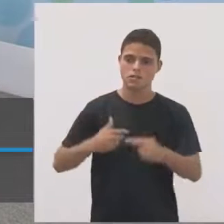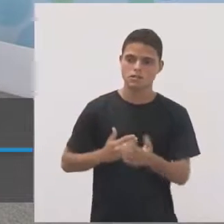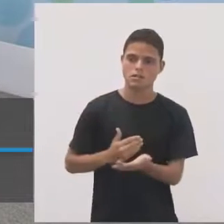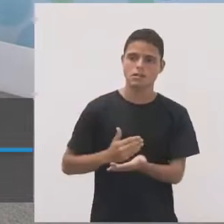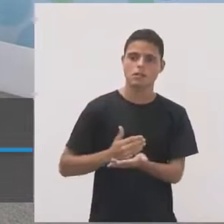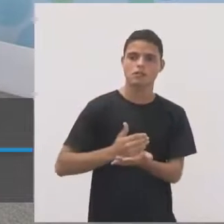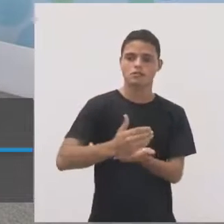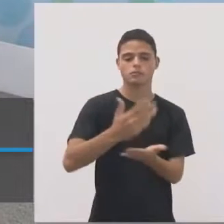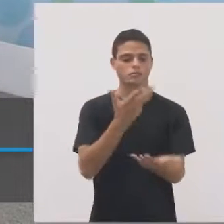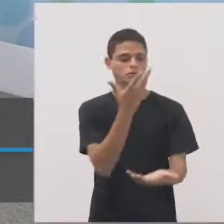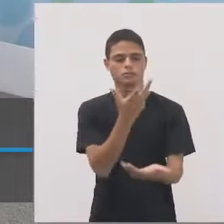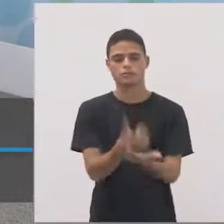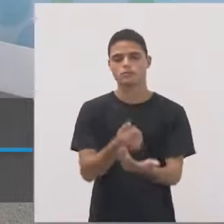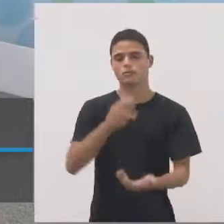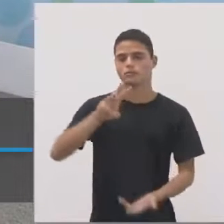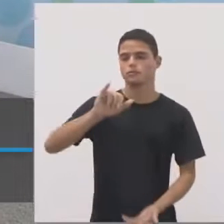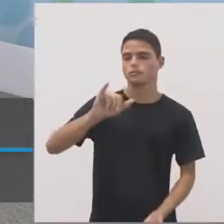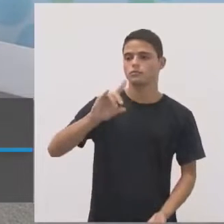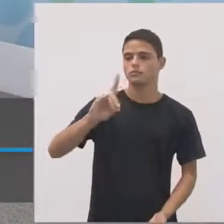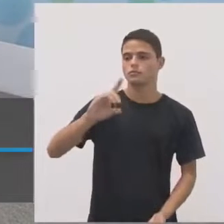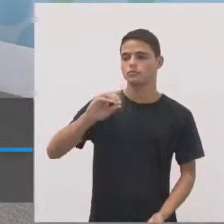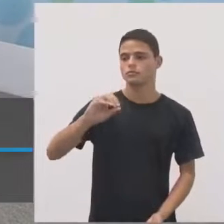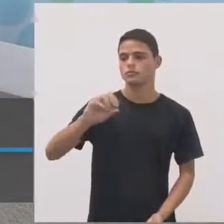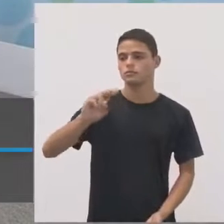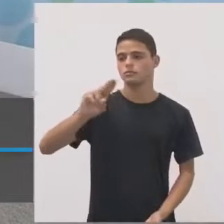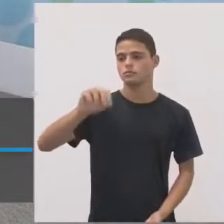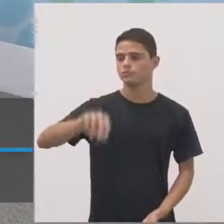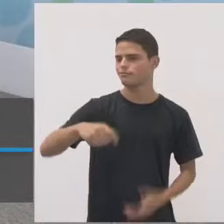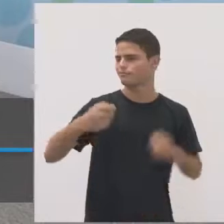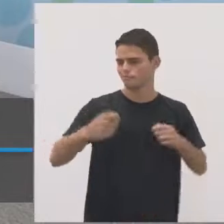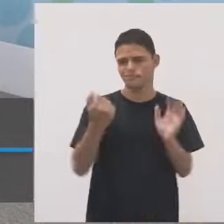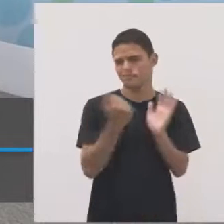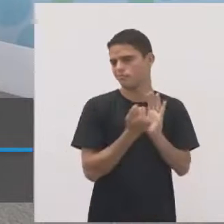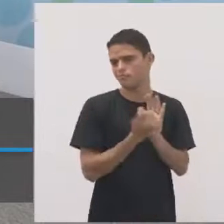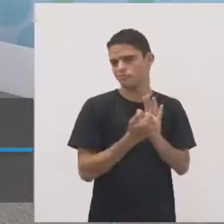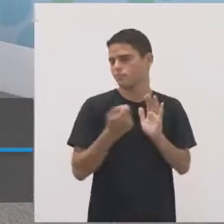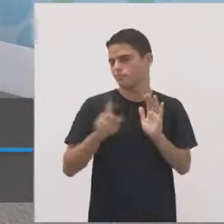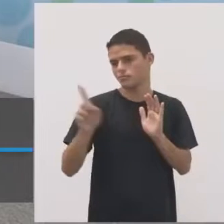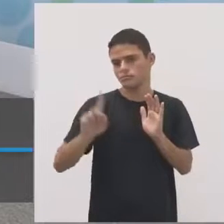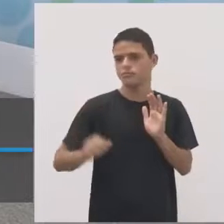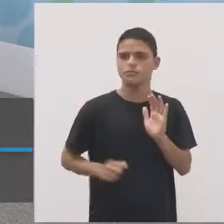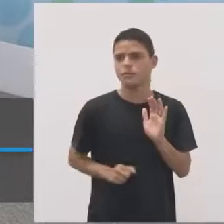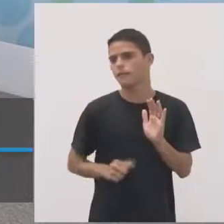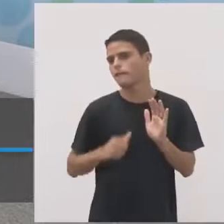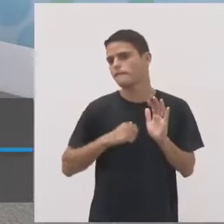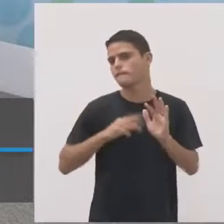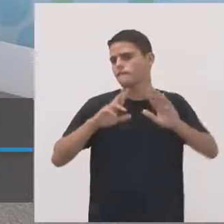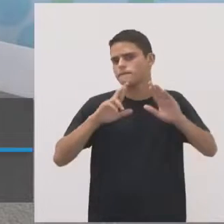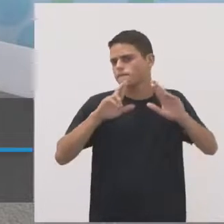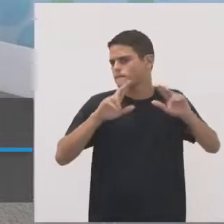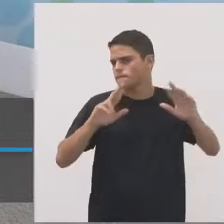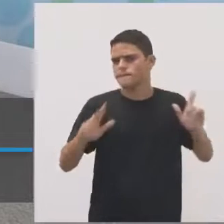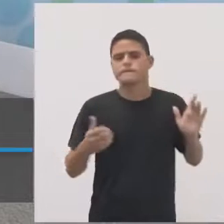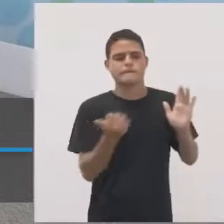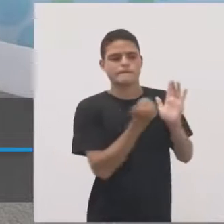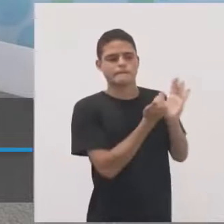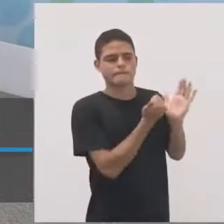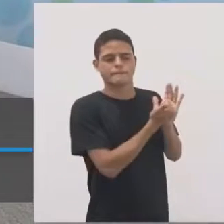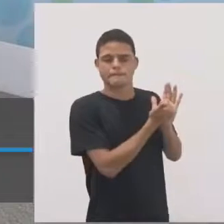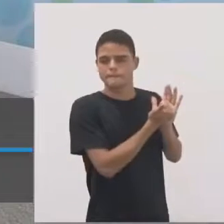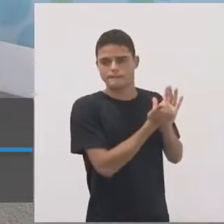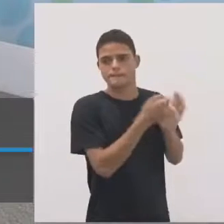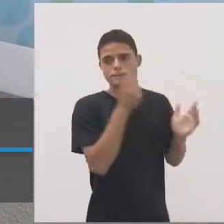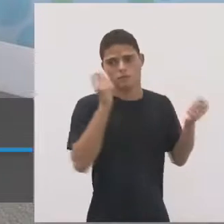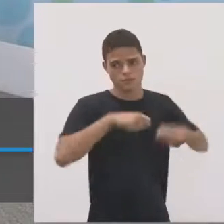do Windows, tá? Num computador. Como a Ana falou, não precisa de marcas, né? Hoje tem X marcas no mercado, né?